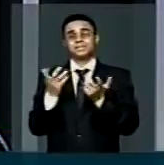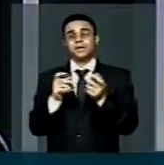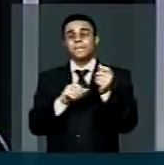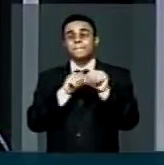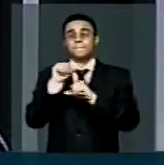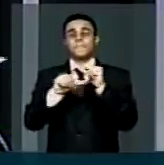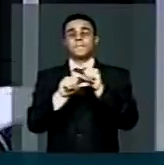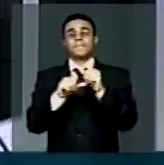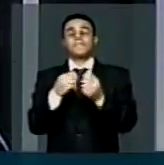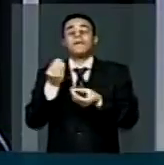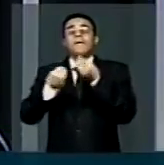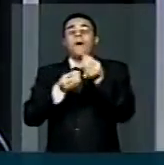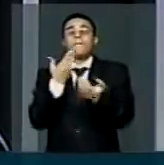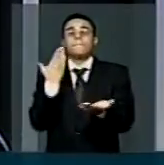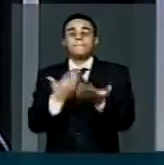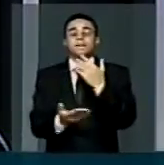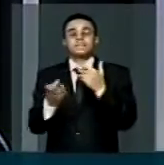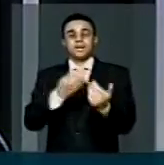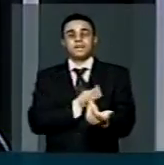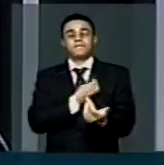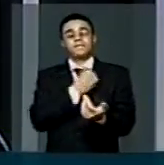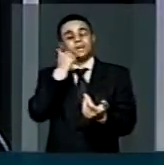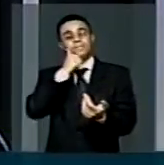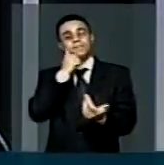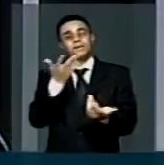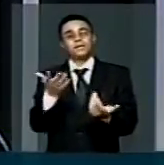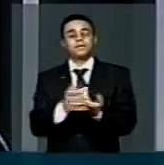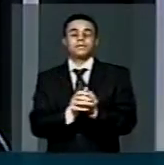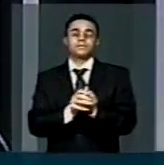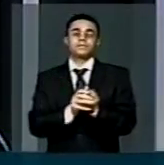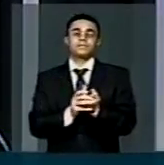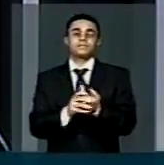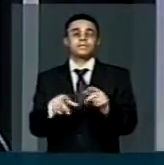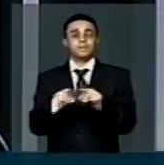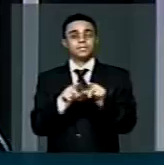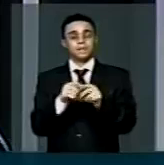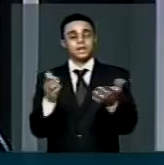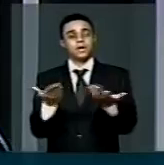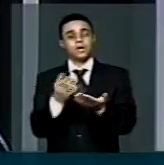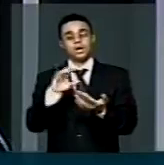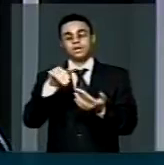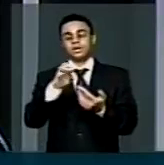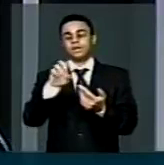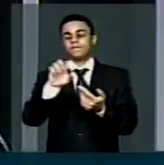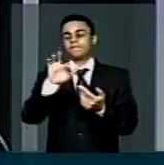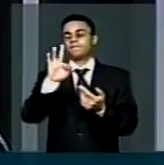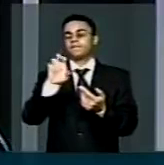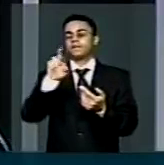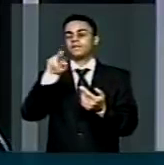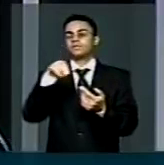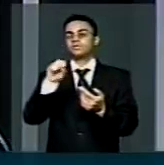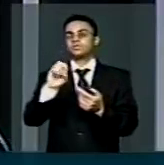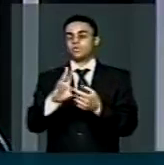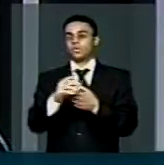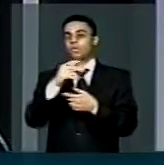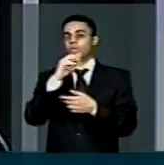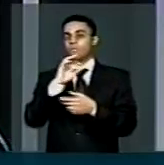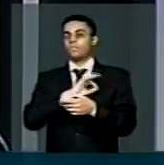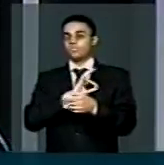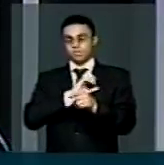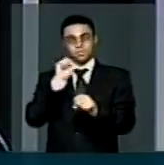ou diminui o sofrimento de uma família. Mais recentemente, Jefferson Rodrigues da Silva, de 18 anos, foi assassinado